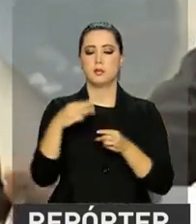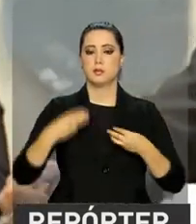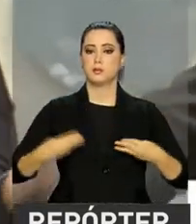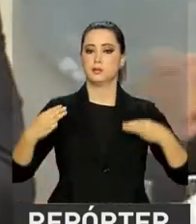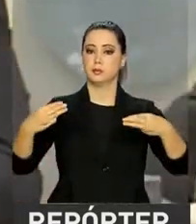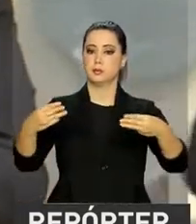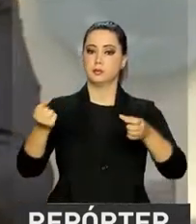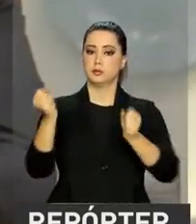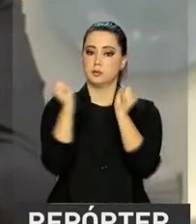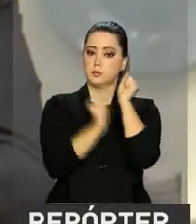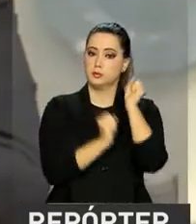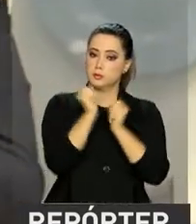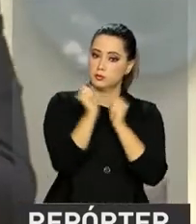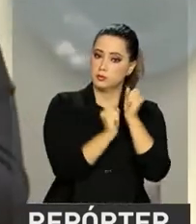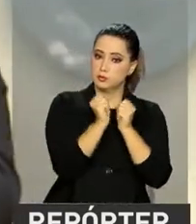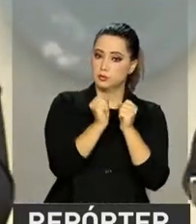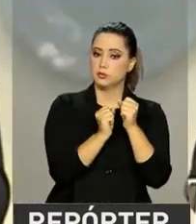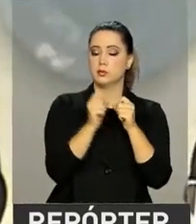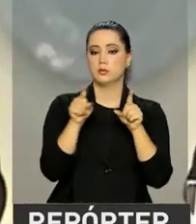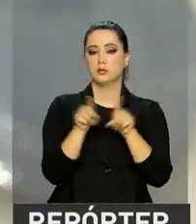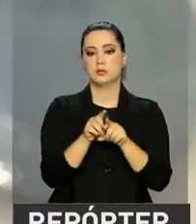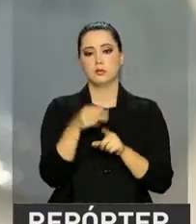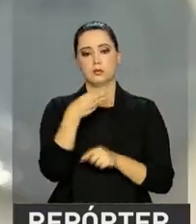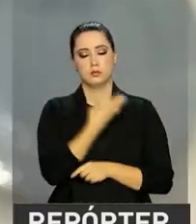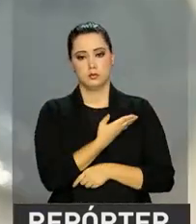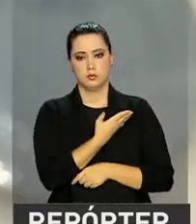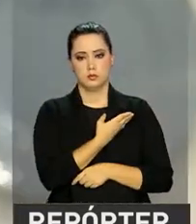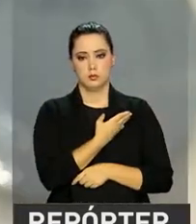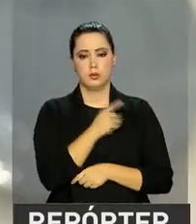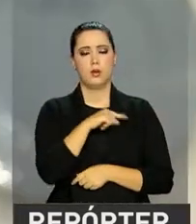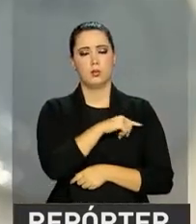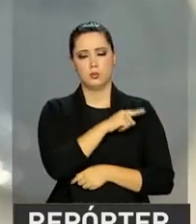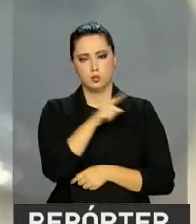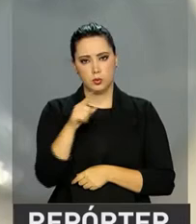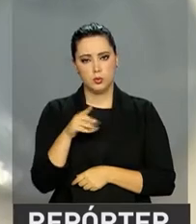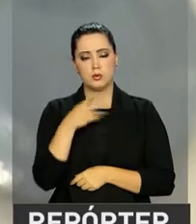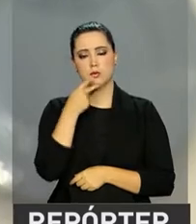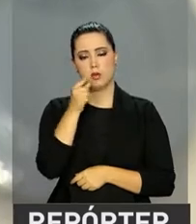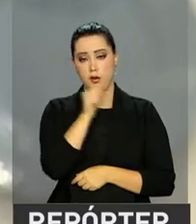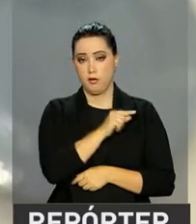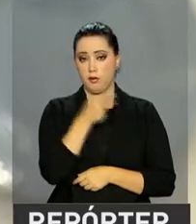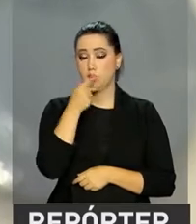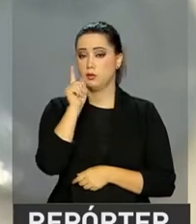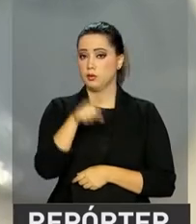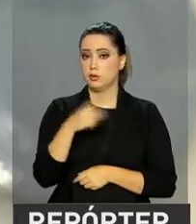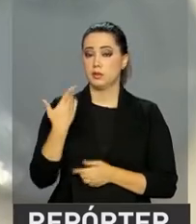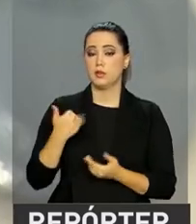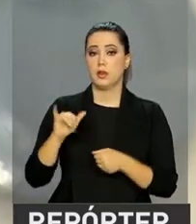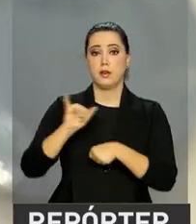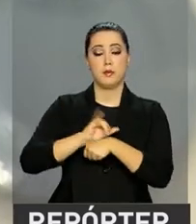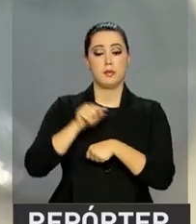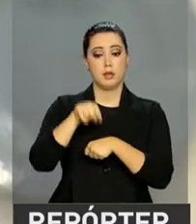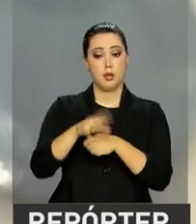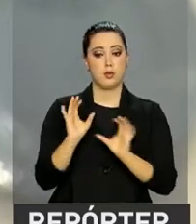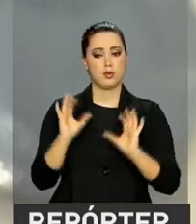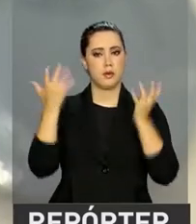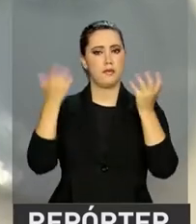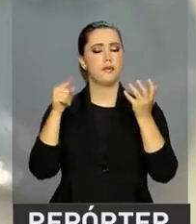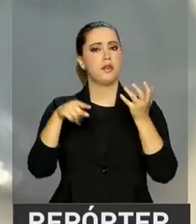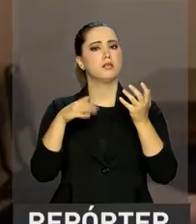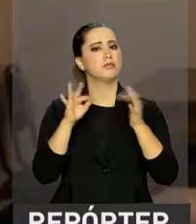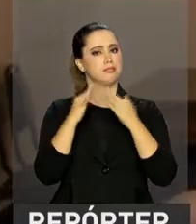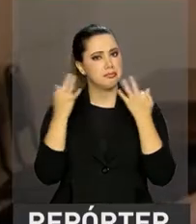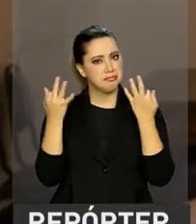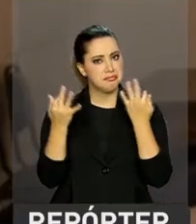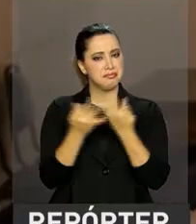indústria e comércio exterior e serviços marcos pereira para ele sediar um evento dessa importância é uma oportunidade de posicionar o